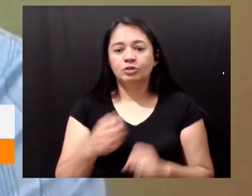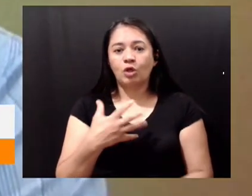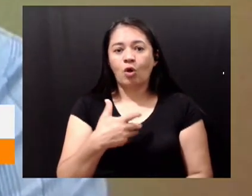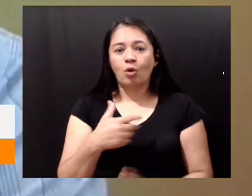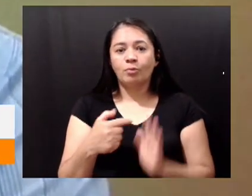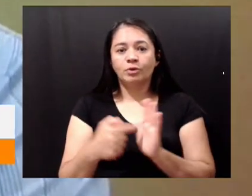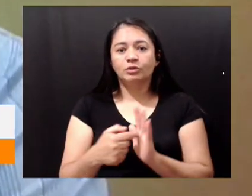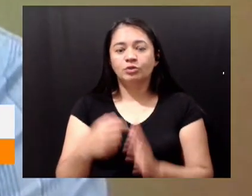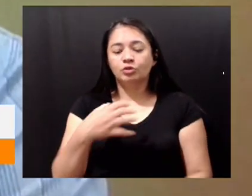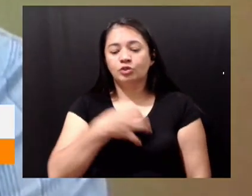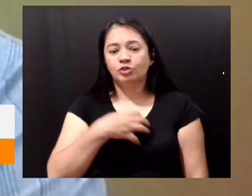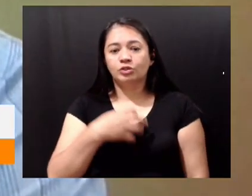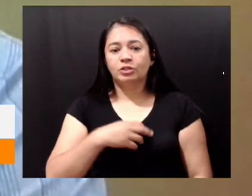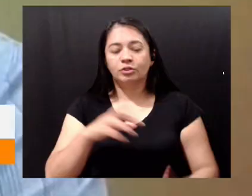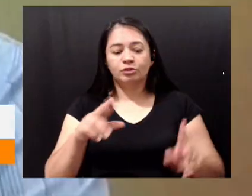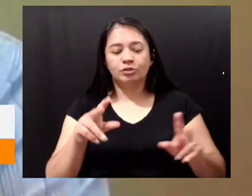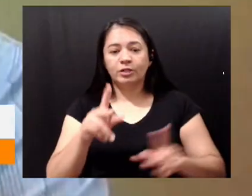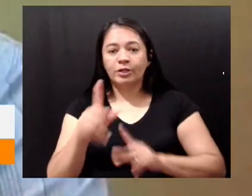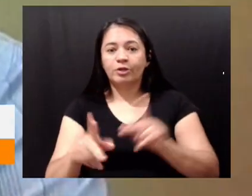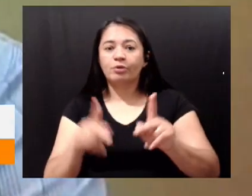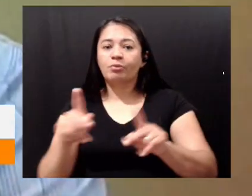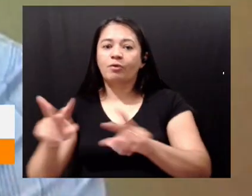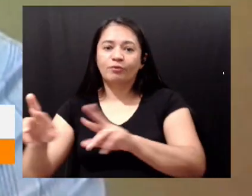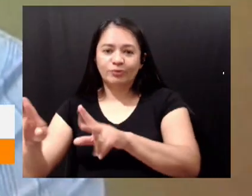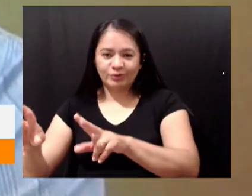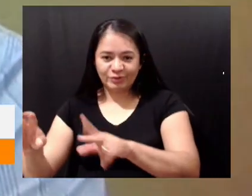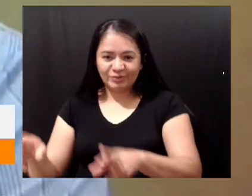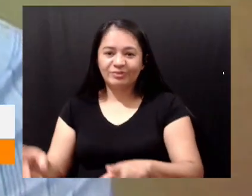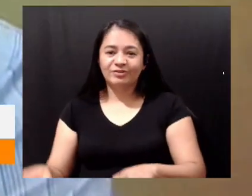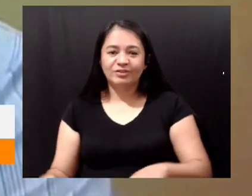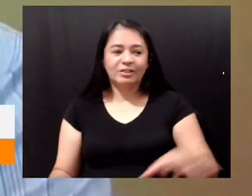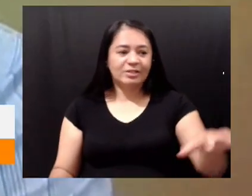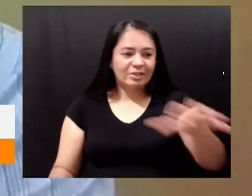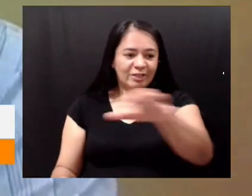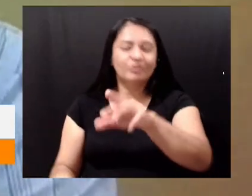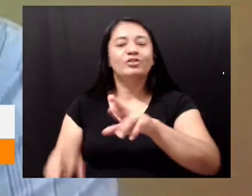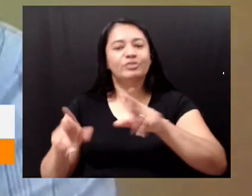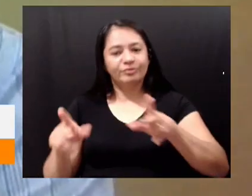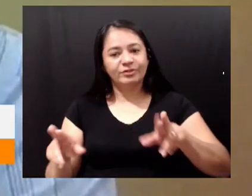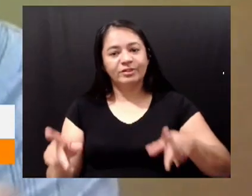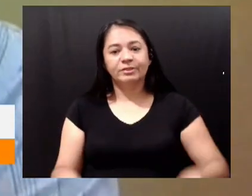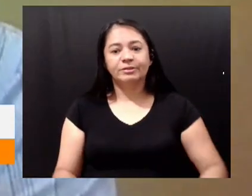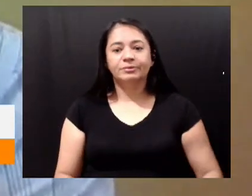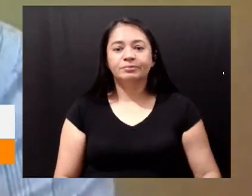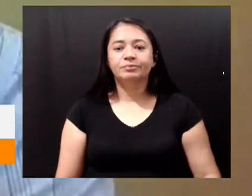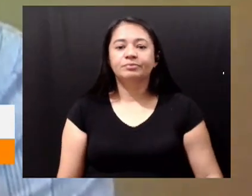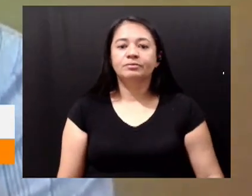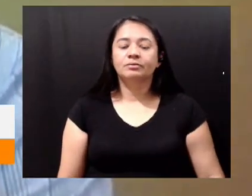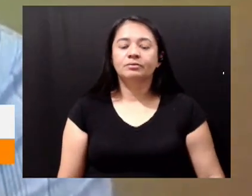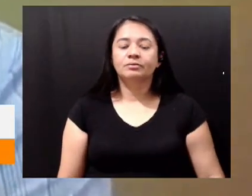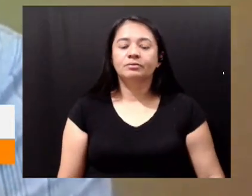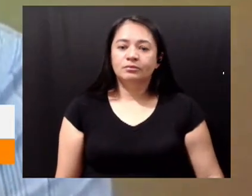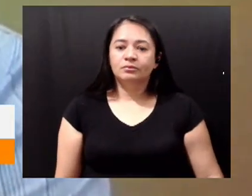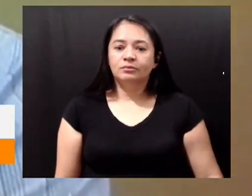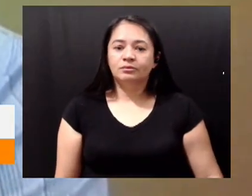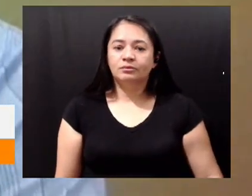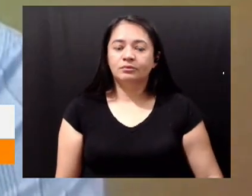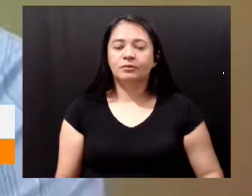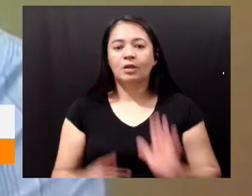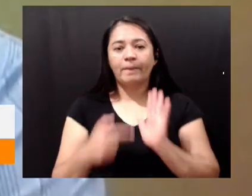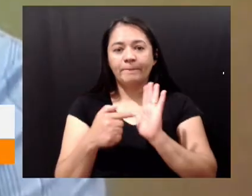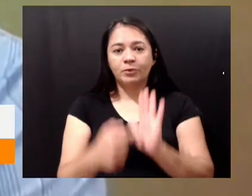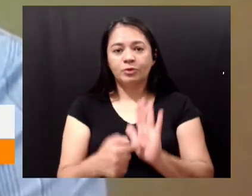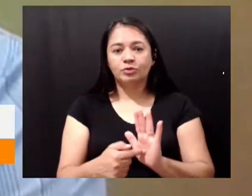em populações diferentes, Uhum. em Uhum. regiões diferentes, né. E mostrou-se a dipirona, por